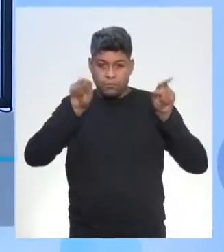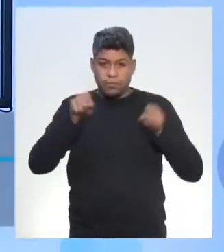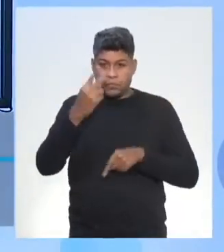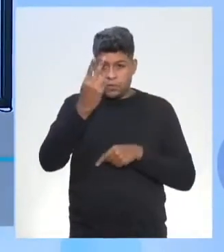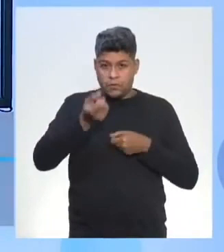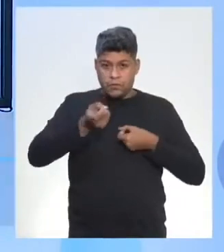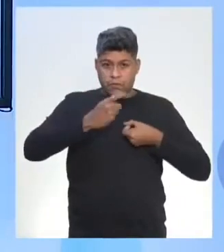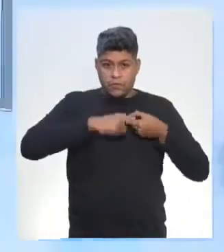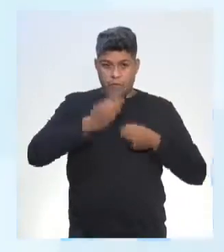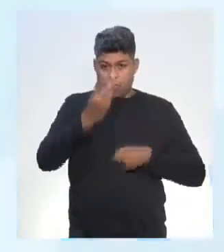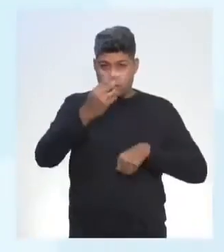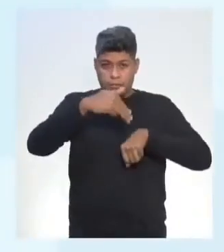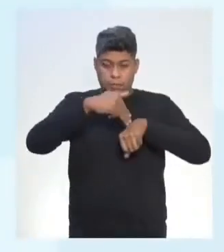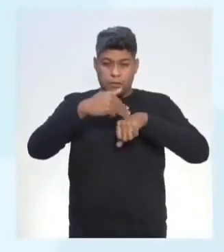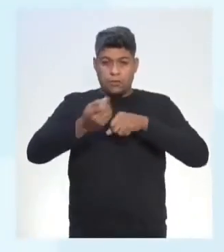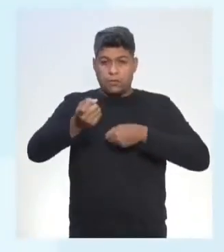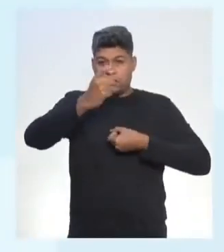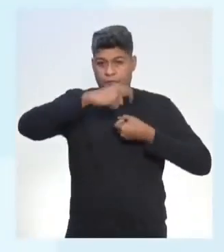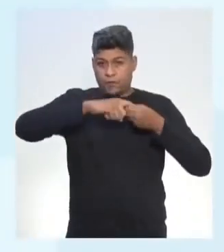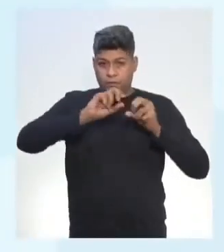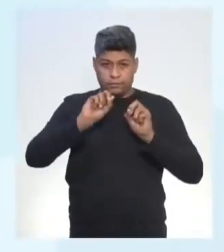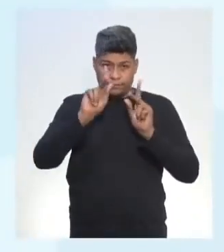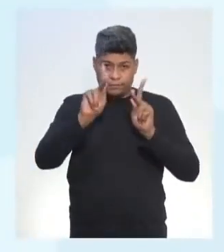Beleza? Volto daqui a 2 minutos.